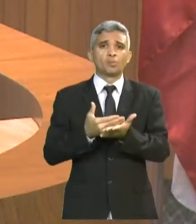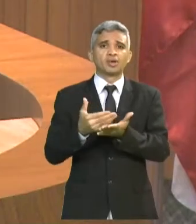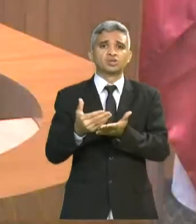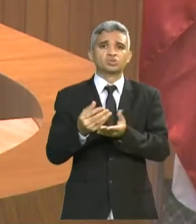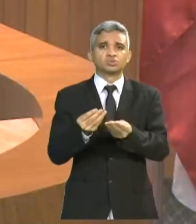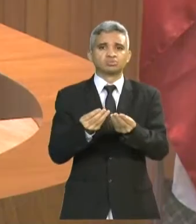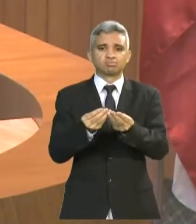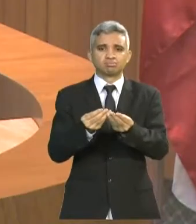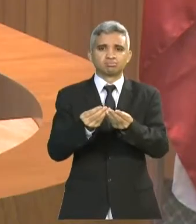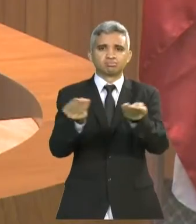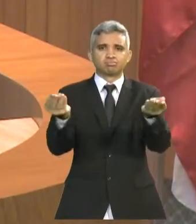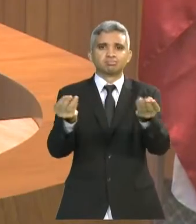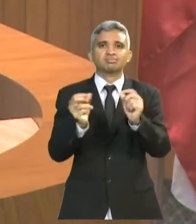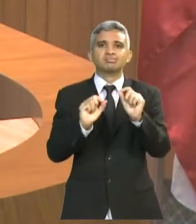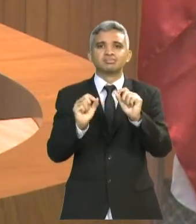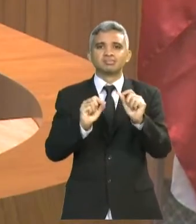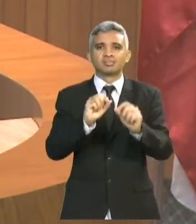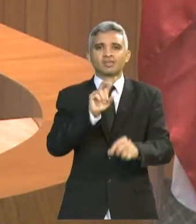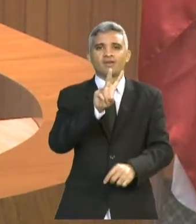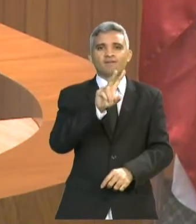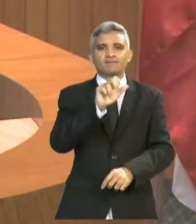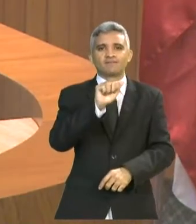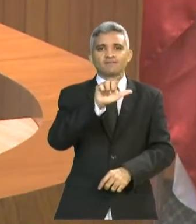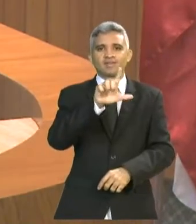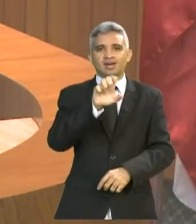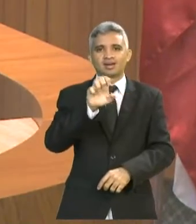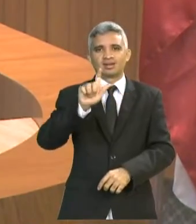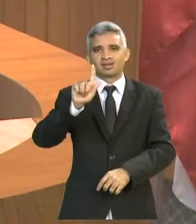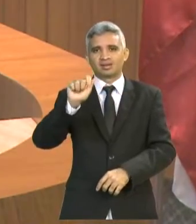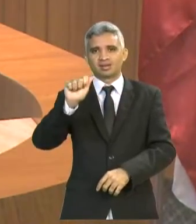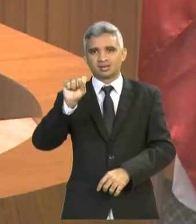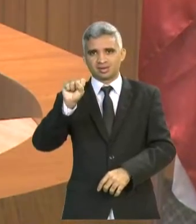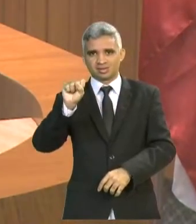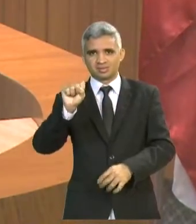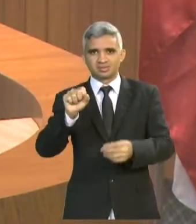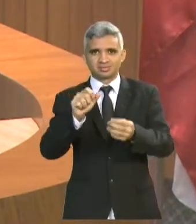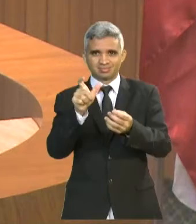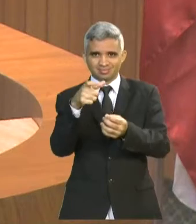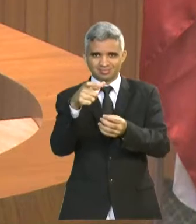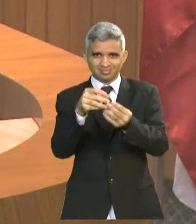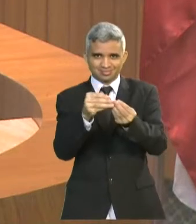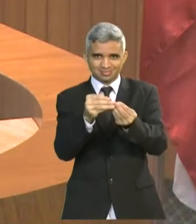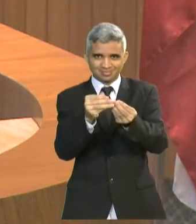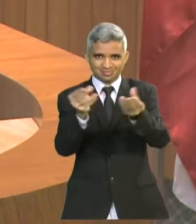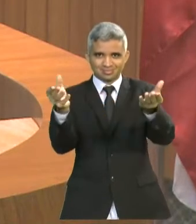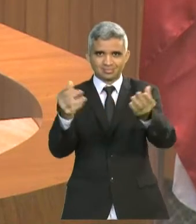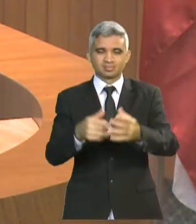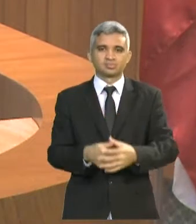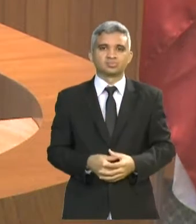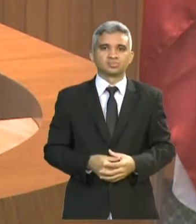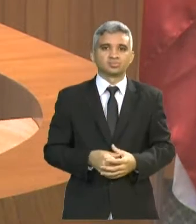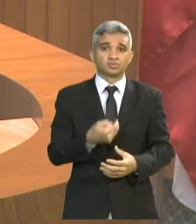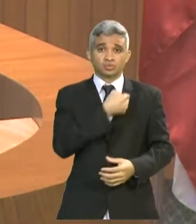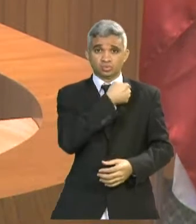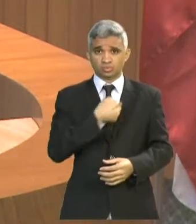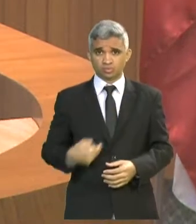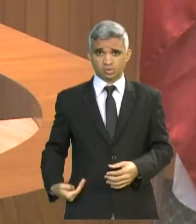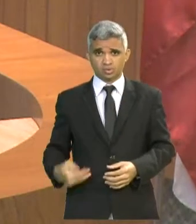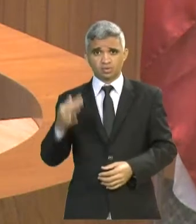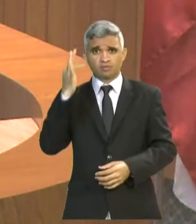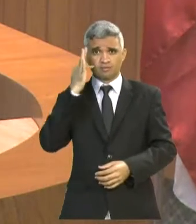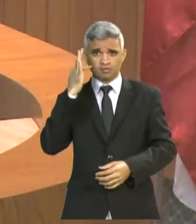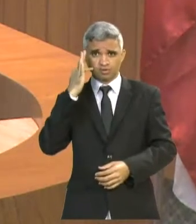Vale Gás, que foi uma medida provisória aprovada, ditada pelo governador Flávio Dino, aprovada por esta casa, que